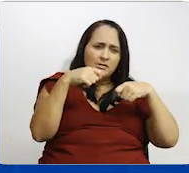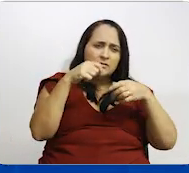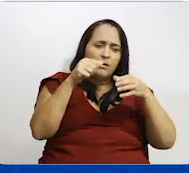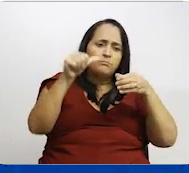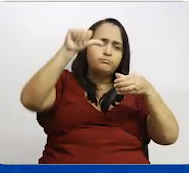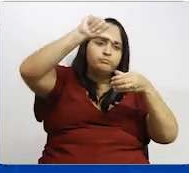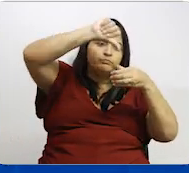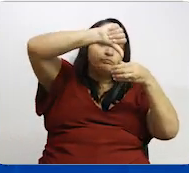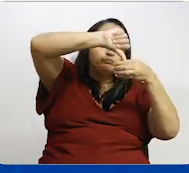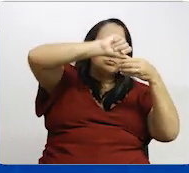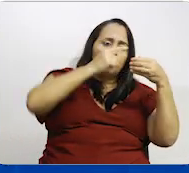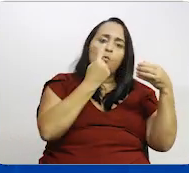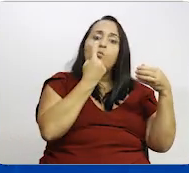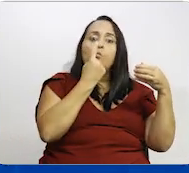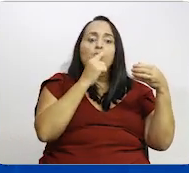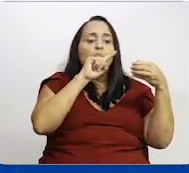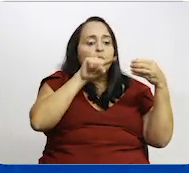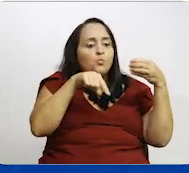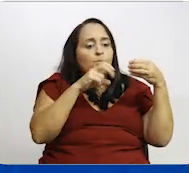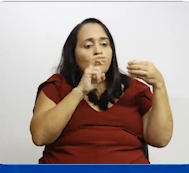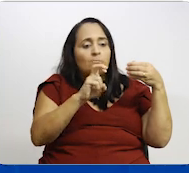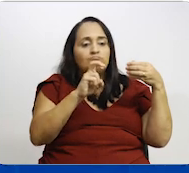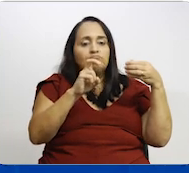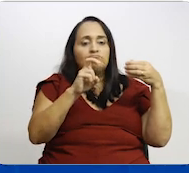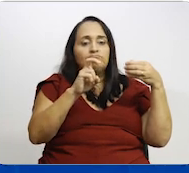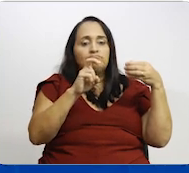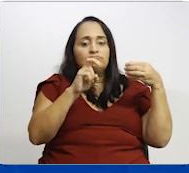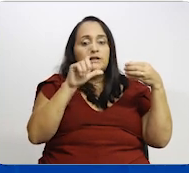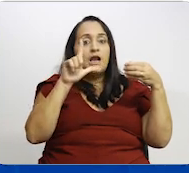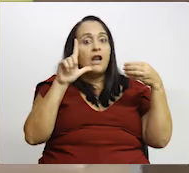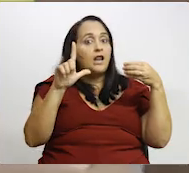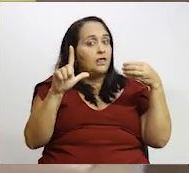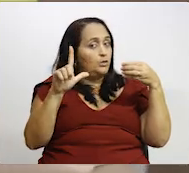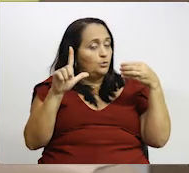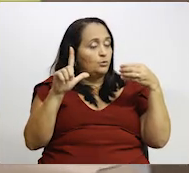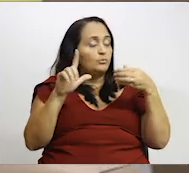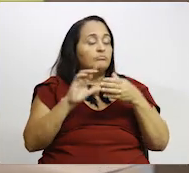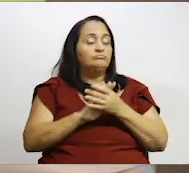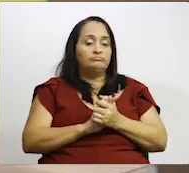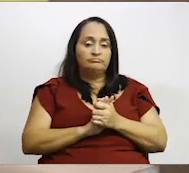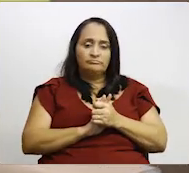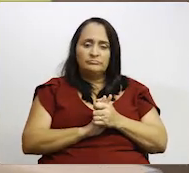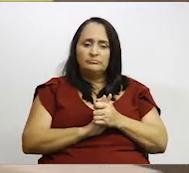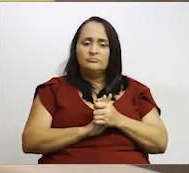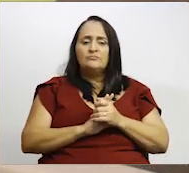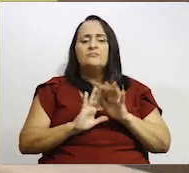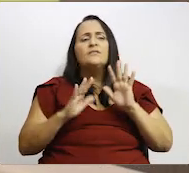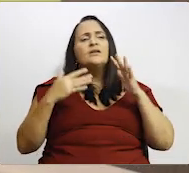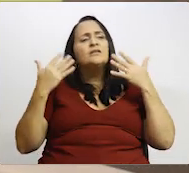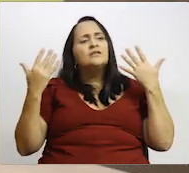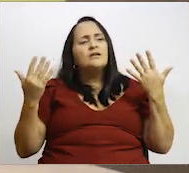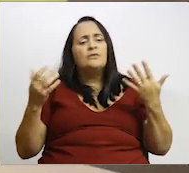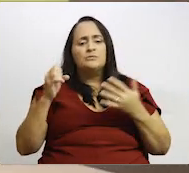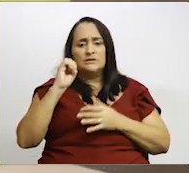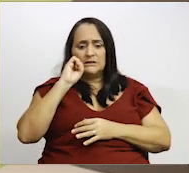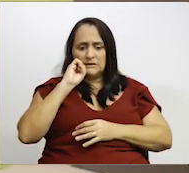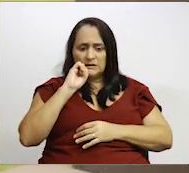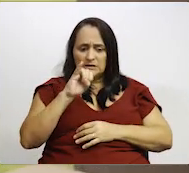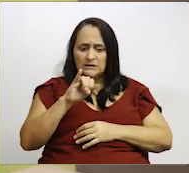aqui. A capacidade dele é de 1,5 litro. Observe que quando a gente está falando de